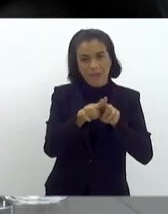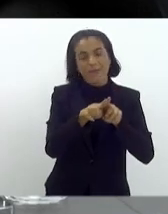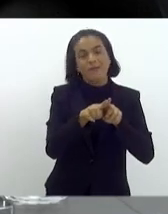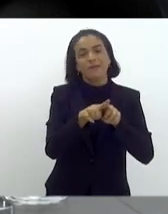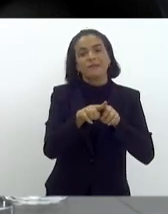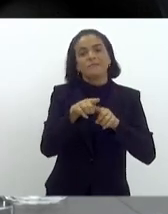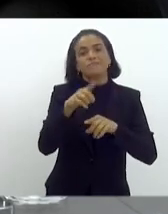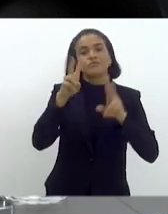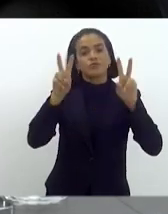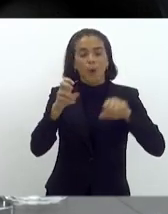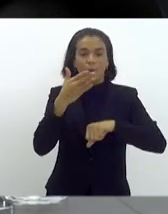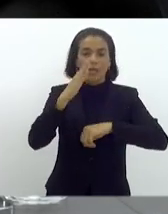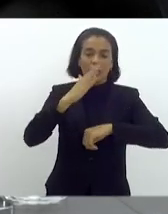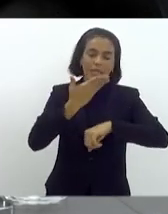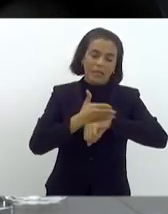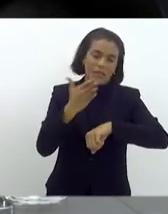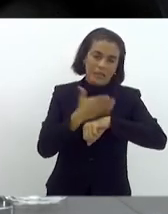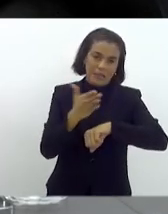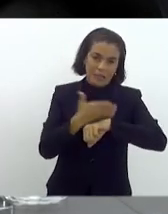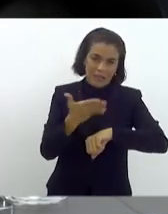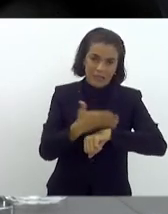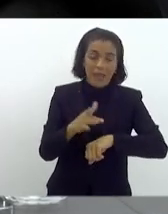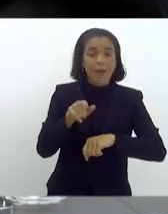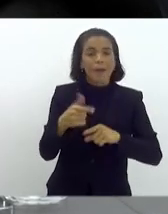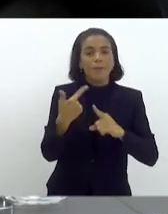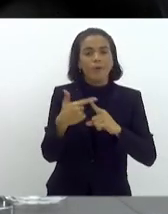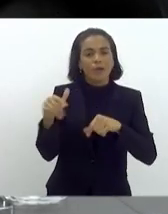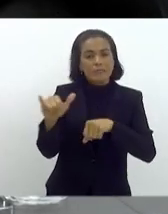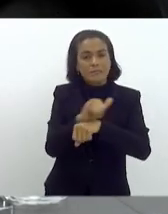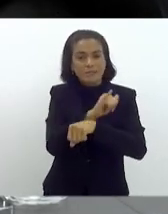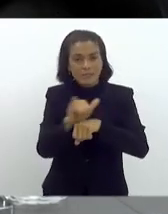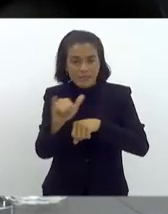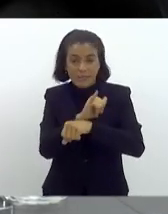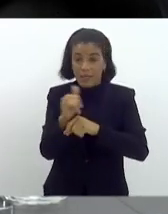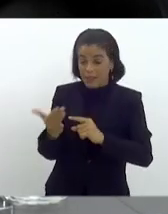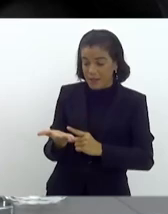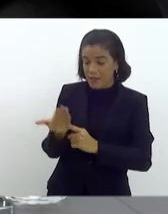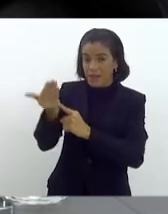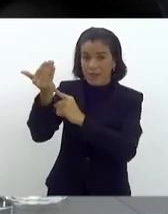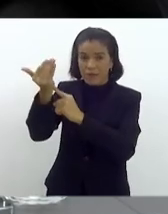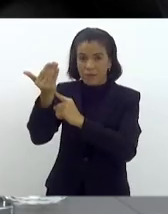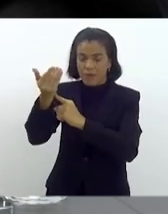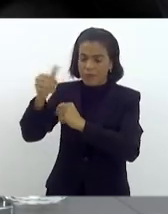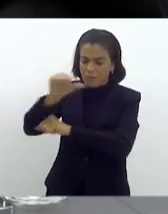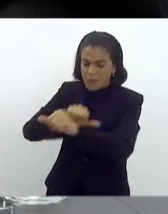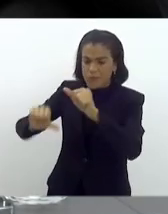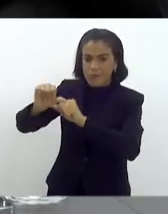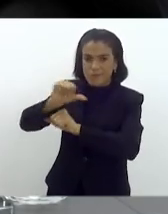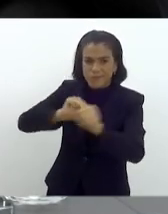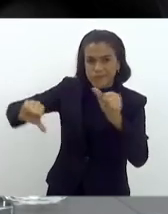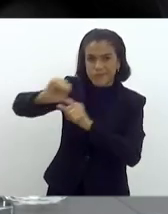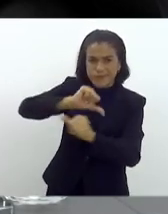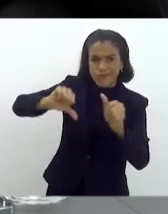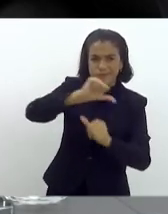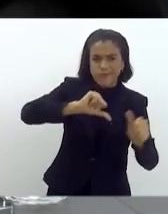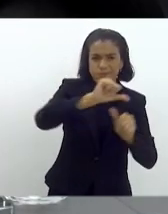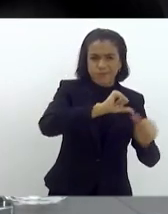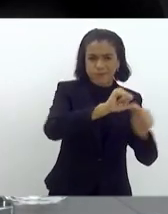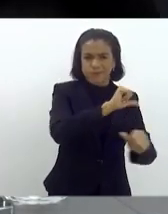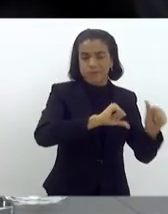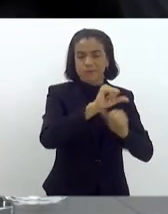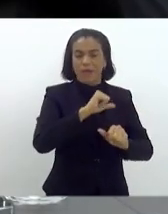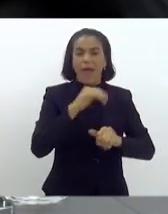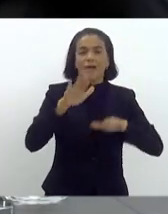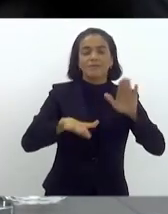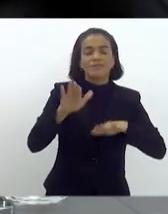do treinamento é que esses recursos e tecnologias eles se inovam continuamente então quando a